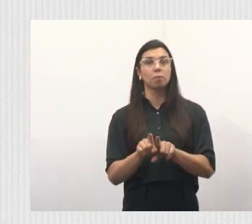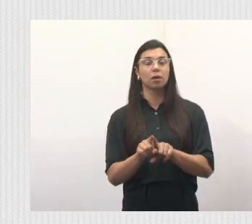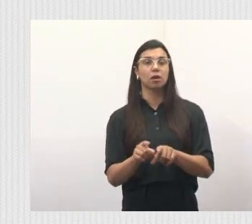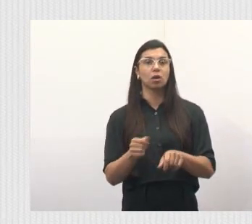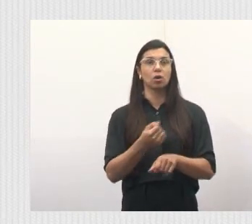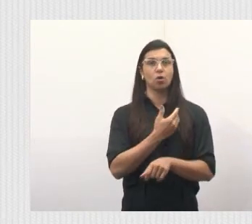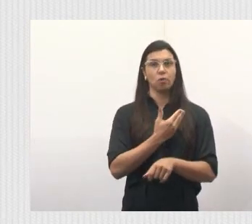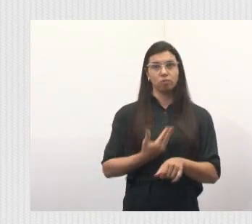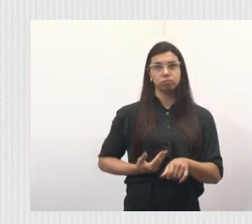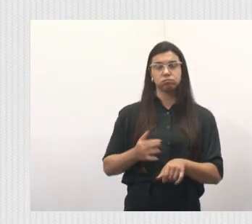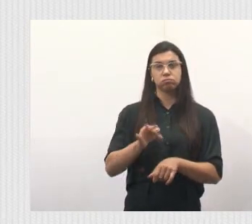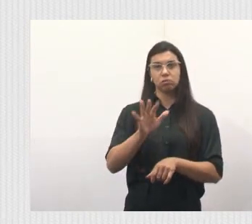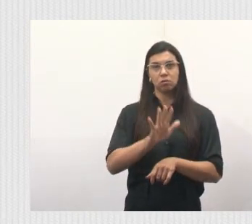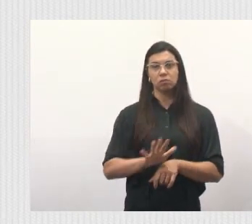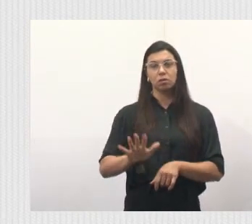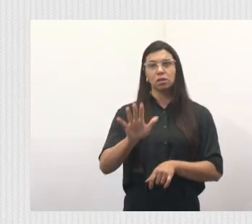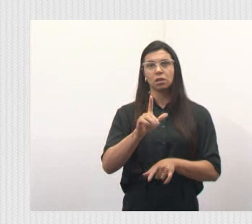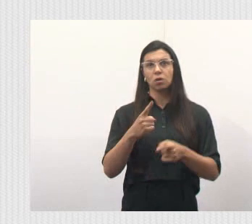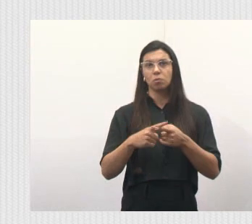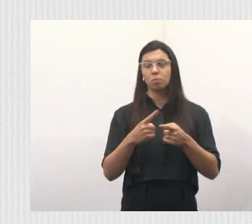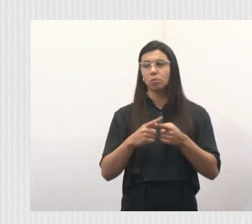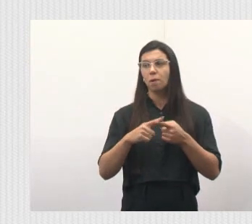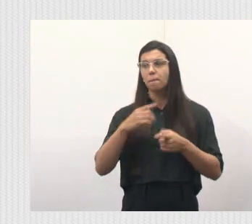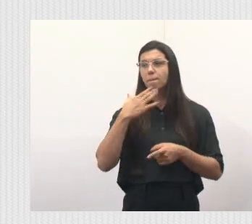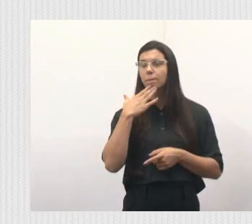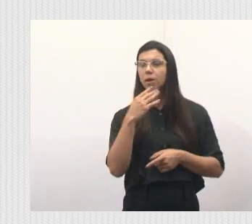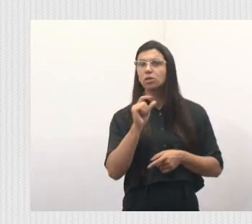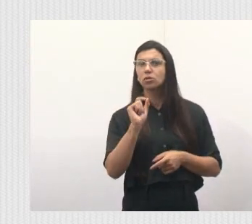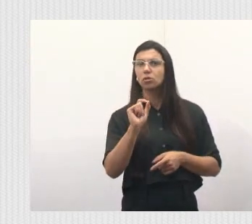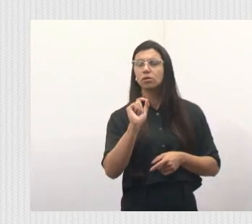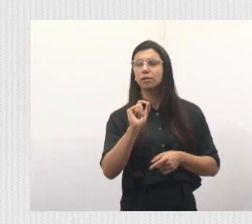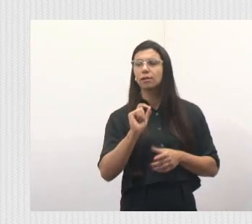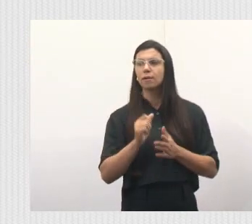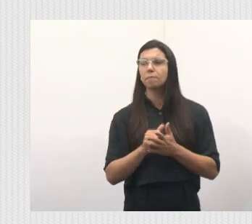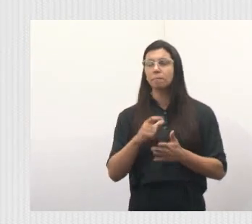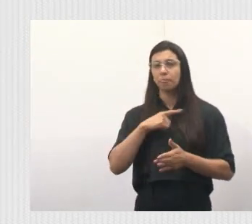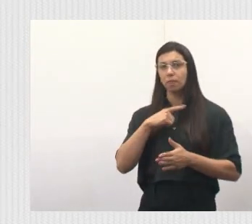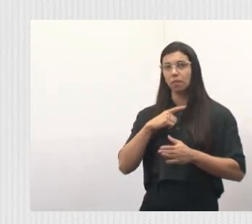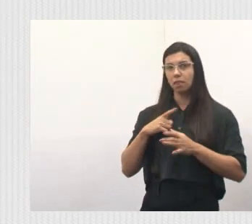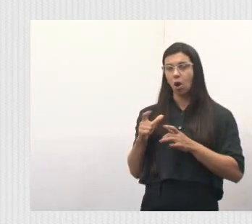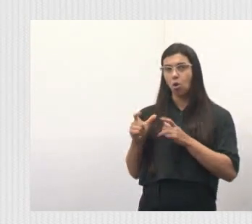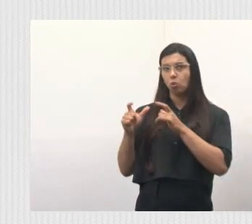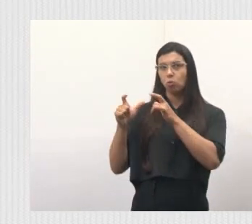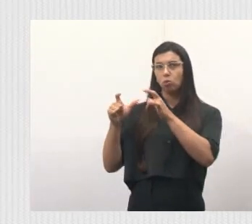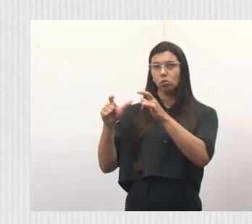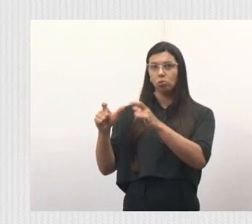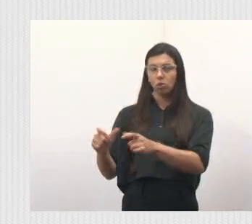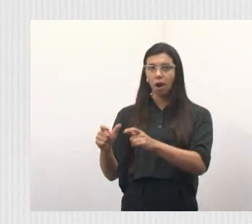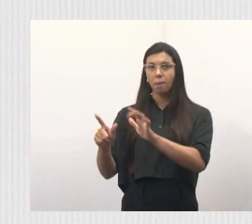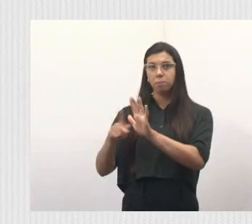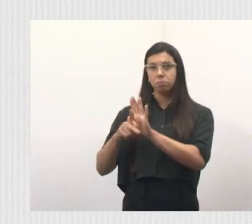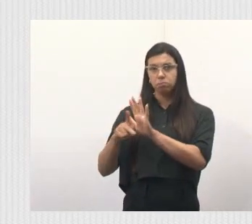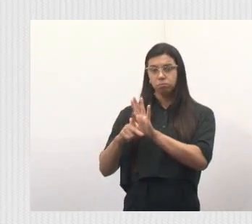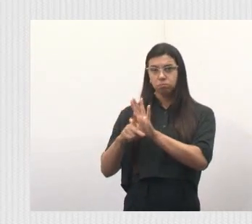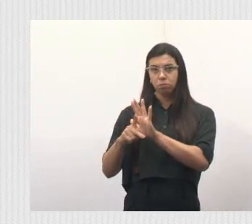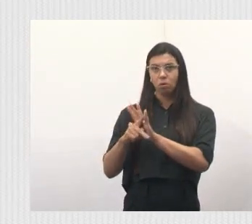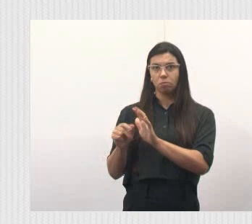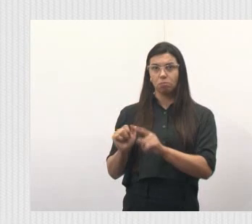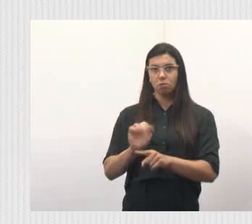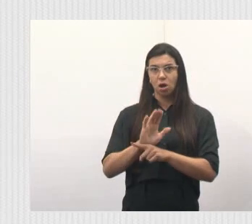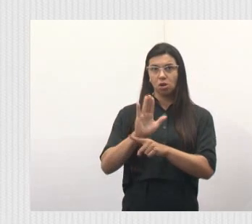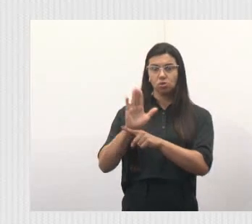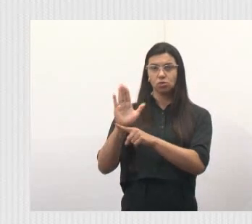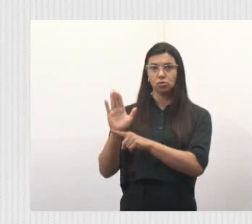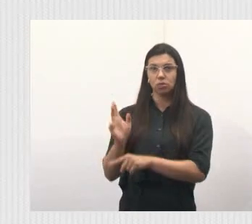onde solicita a instalação do Centro Especializado em Reabilitação, CER. São